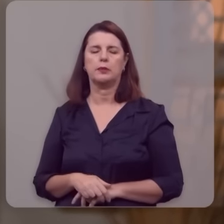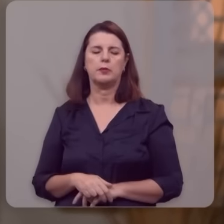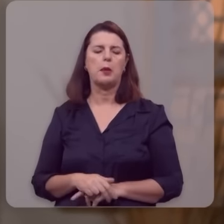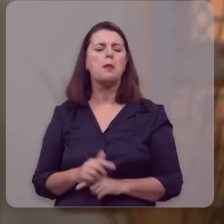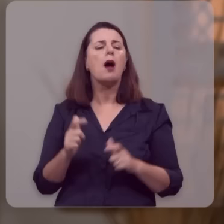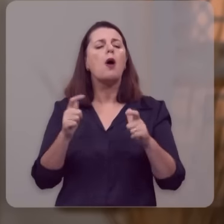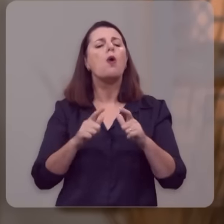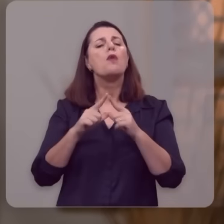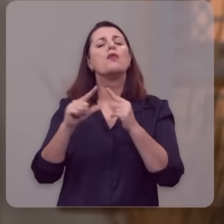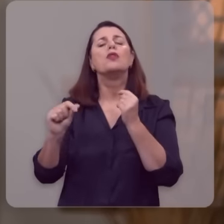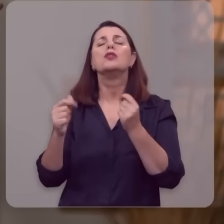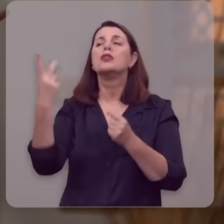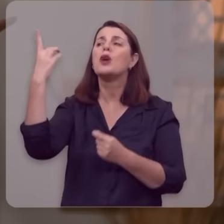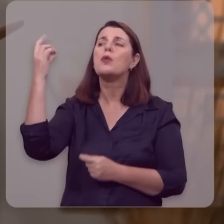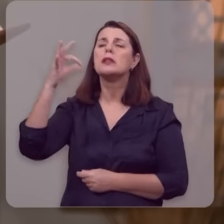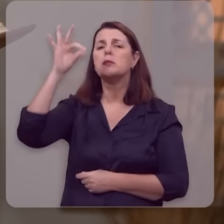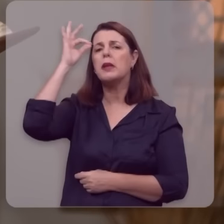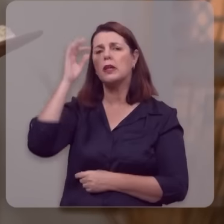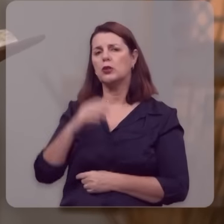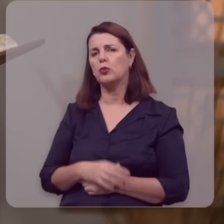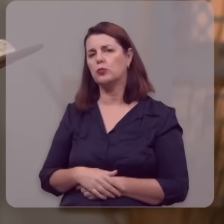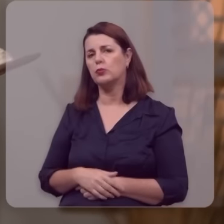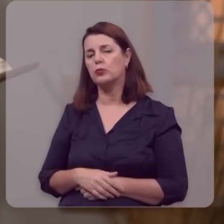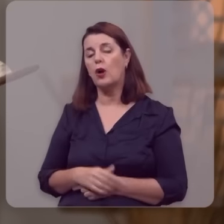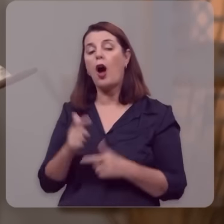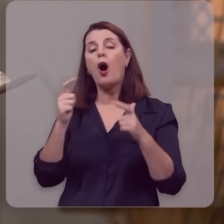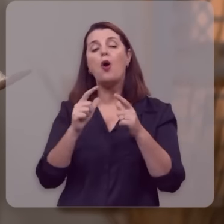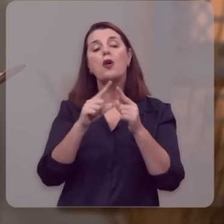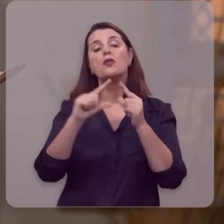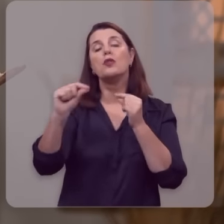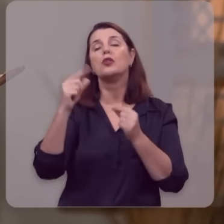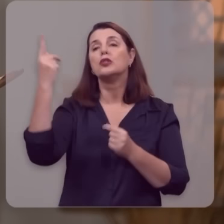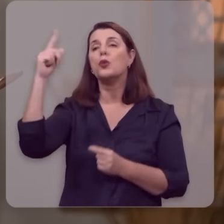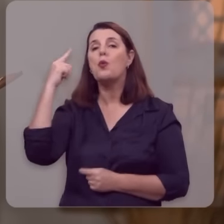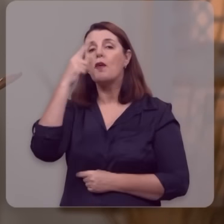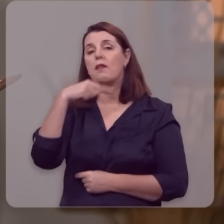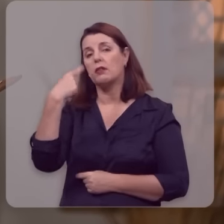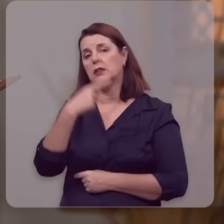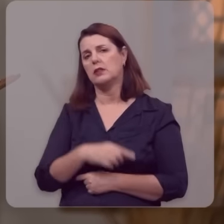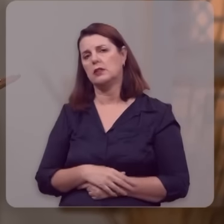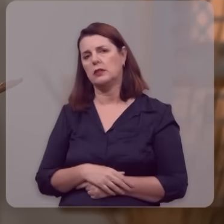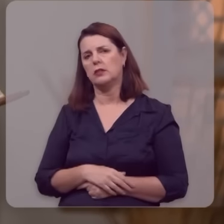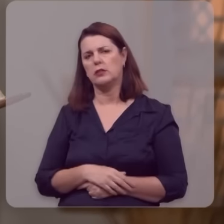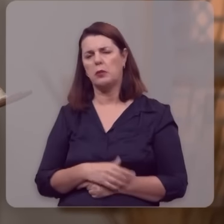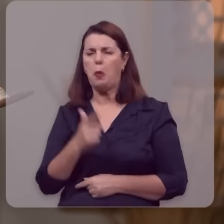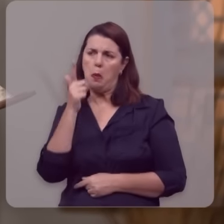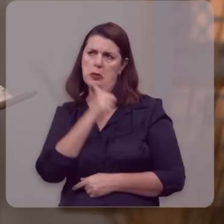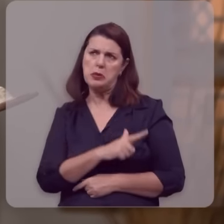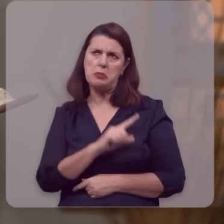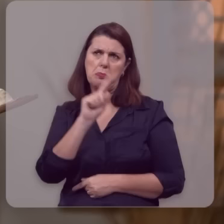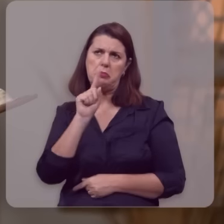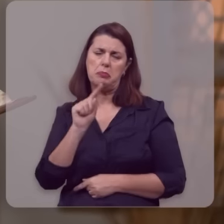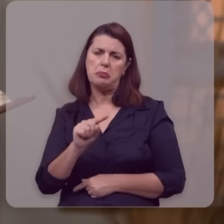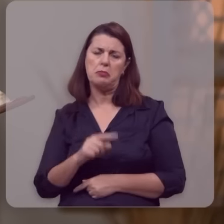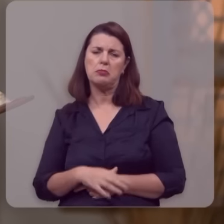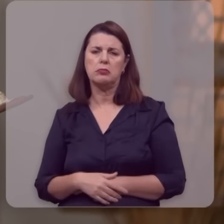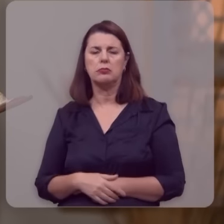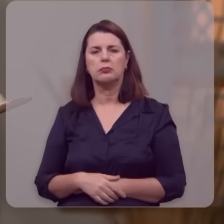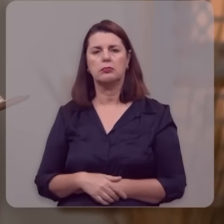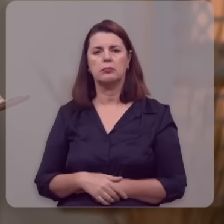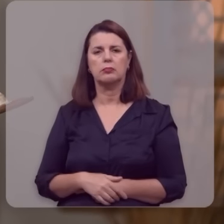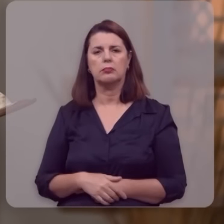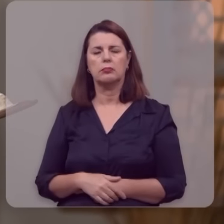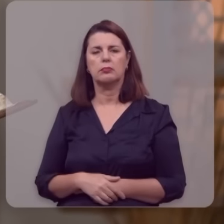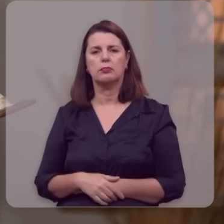para onde me ausentarei do teu espírito para onde fugirei da tua face será que eu consigo